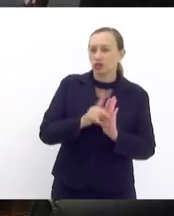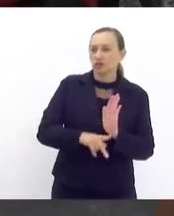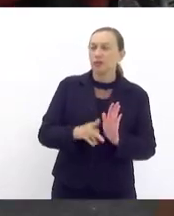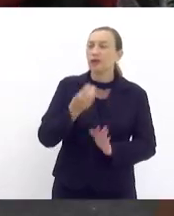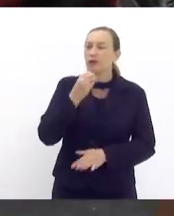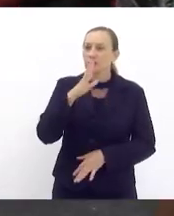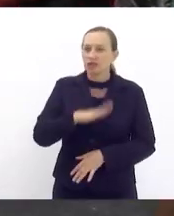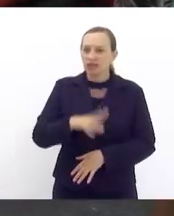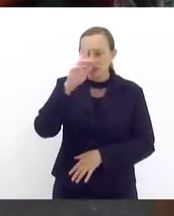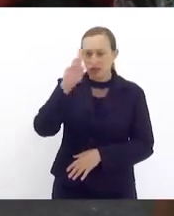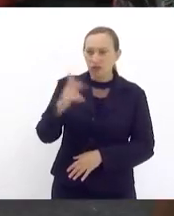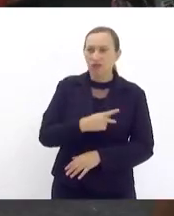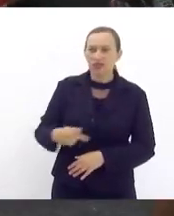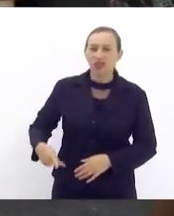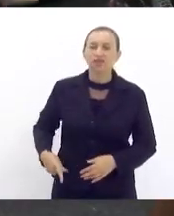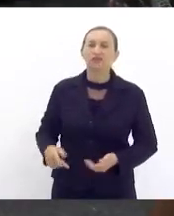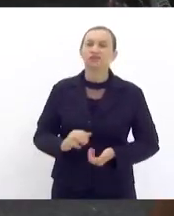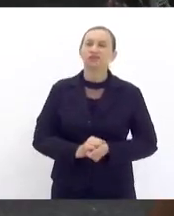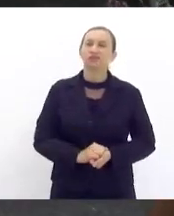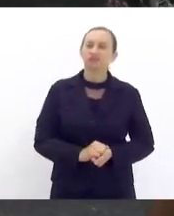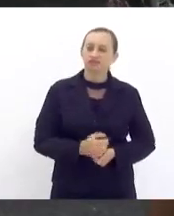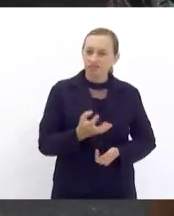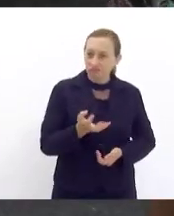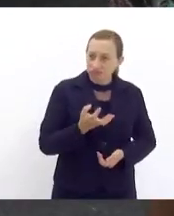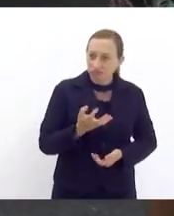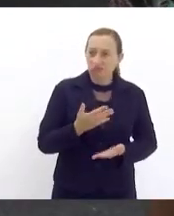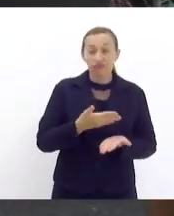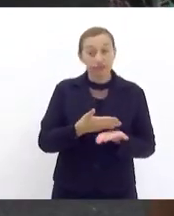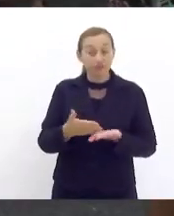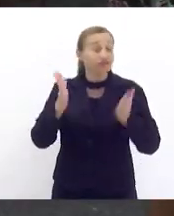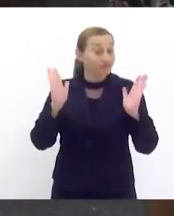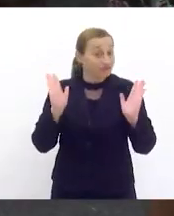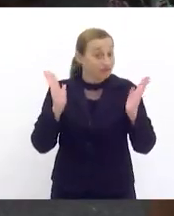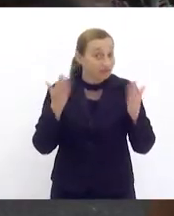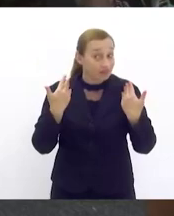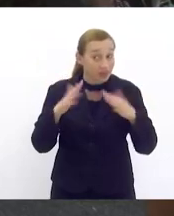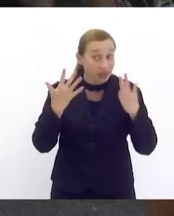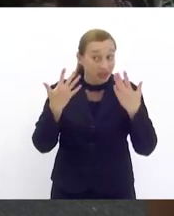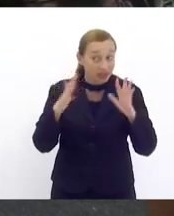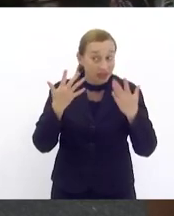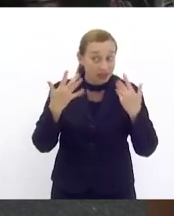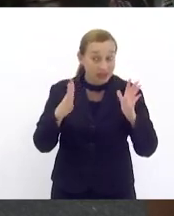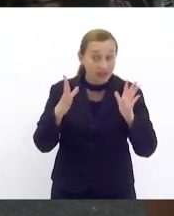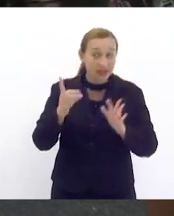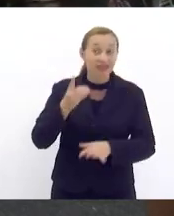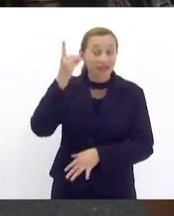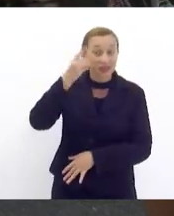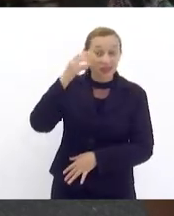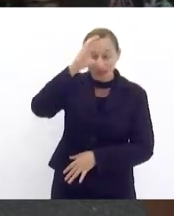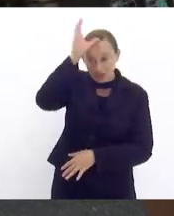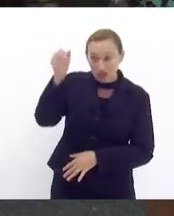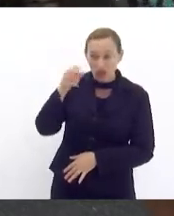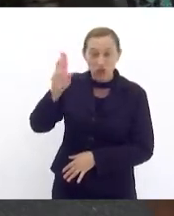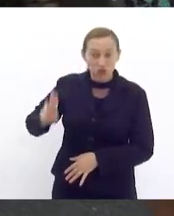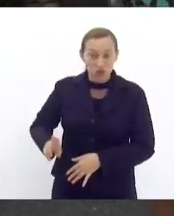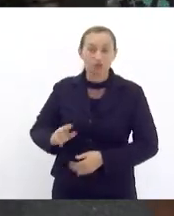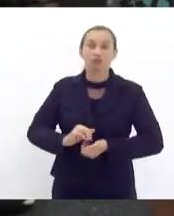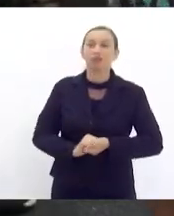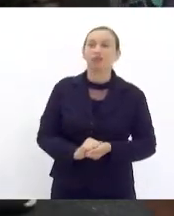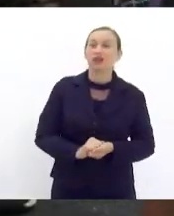Boa tarde senhor presidente eu quero iniciar saúdando a nossa querida deputada tia Ju